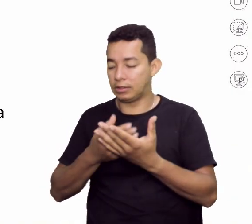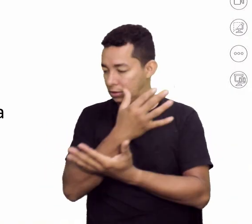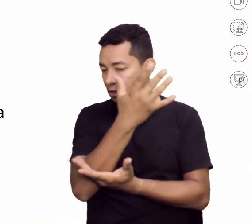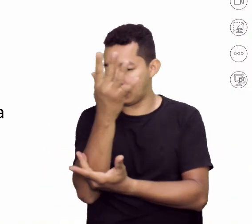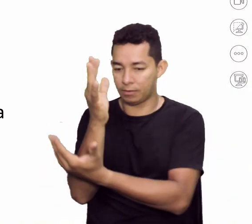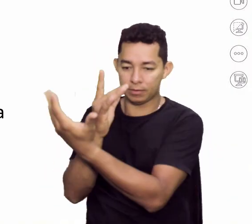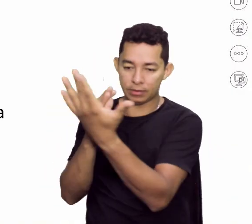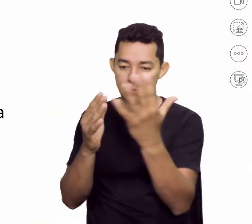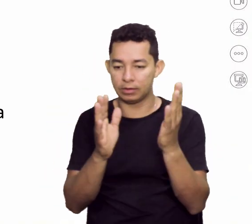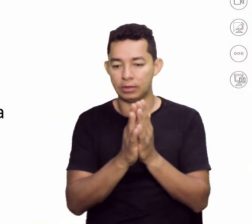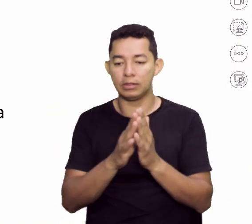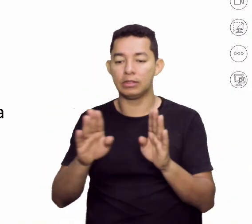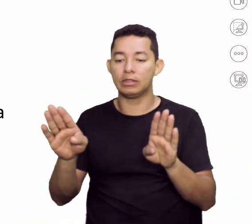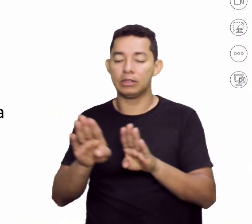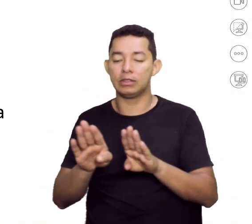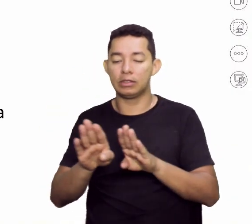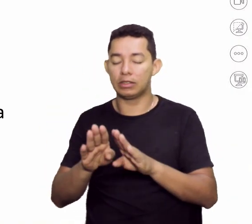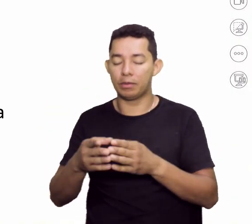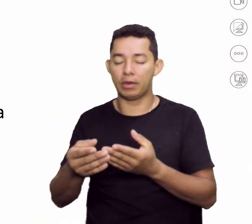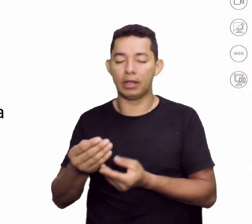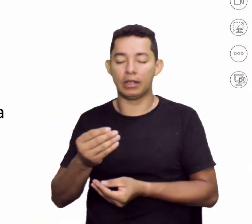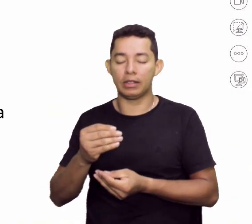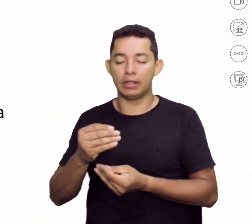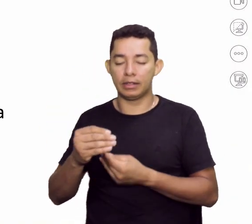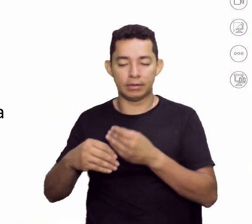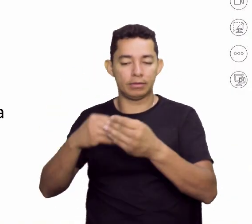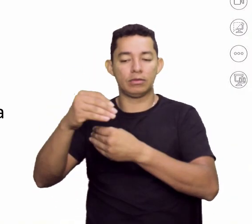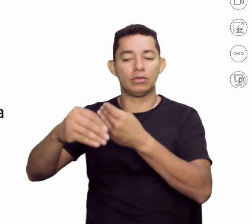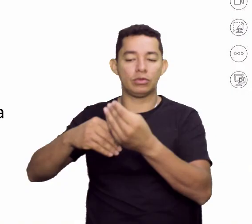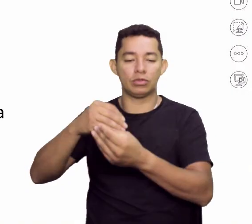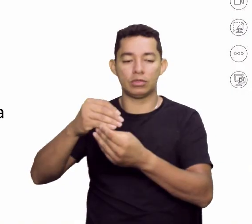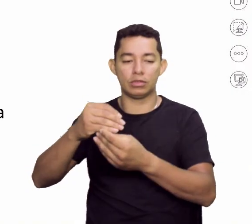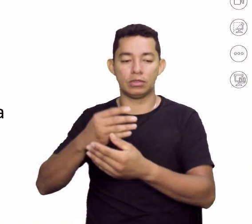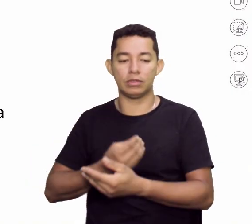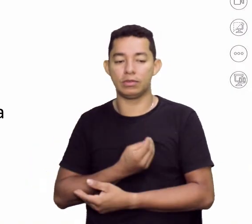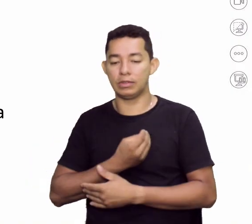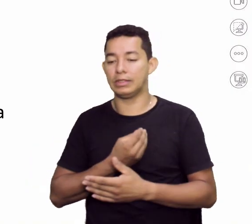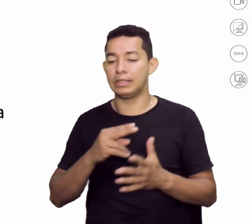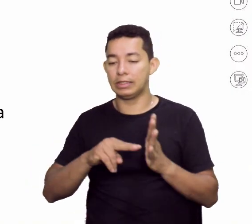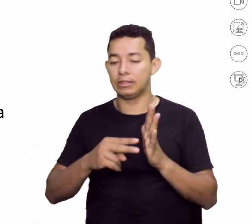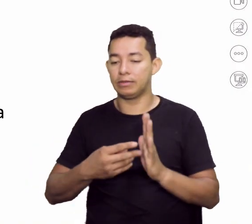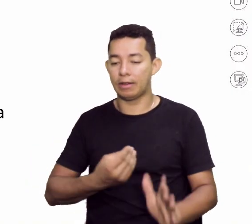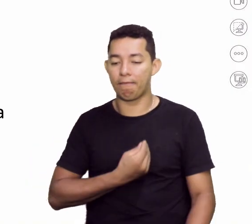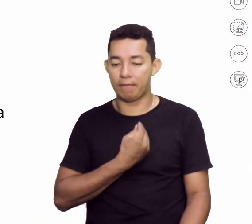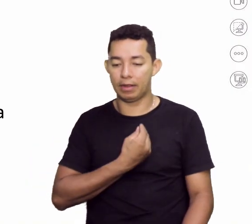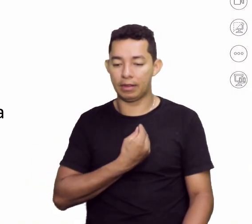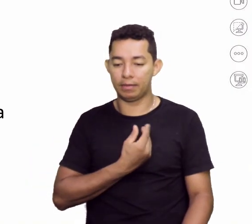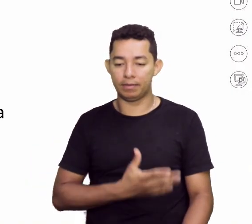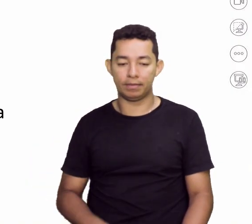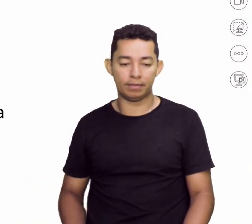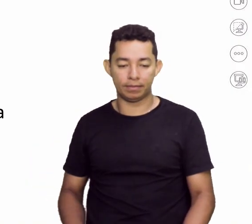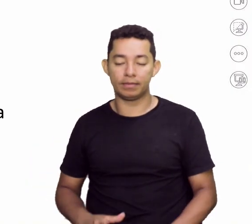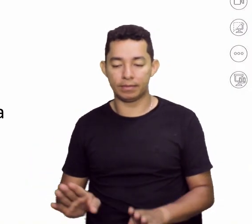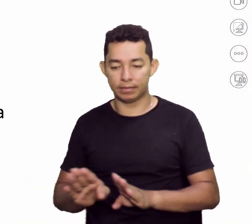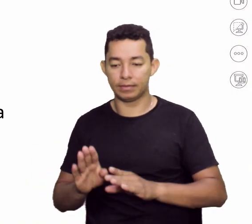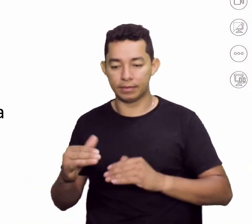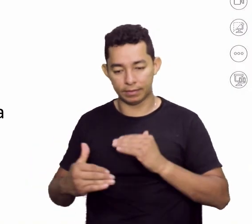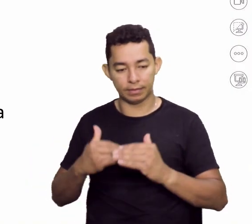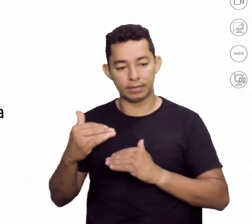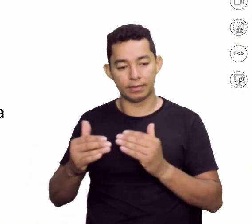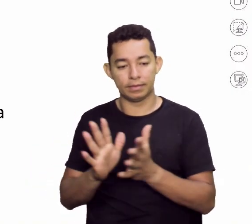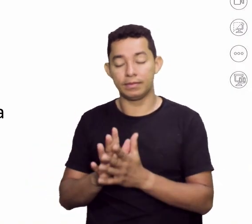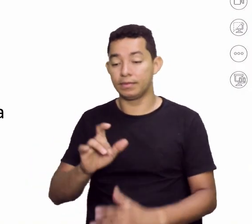simbolizando vida e crescimento. Opa, verde é vida. É mesmo, né? O